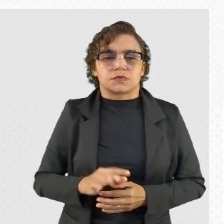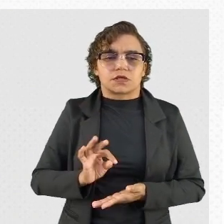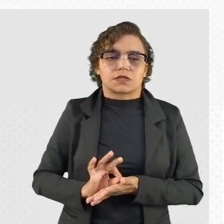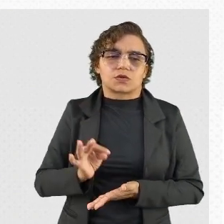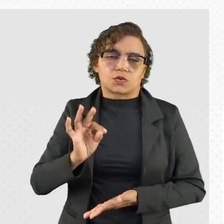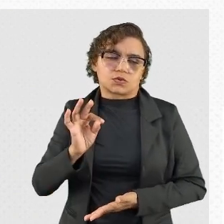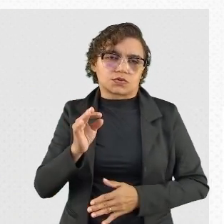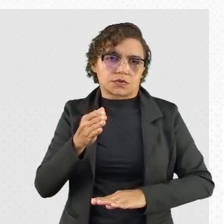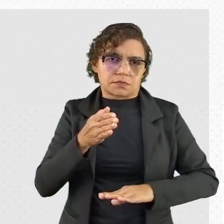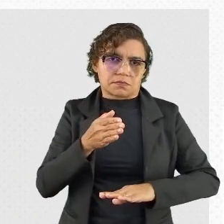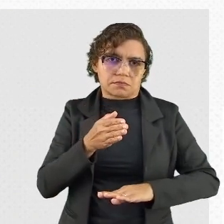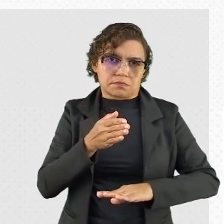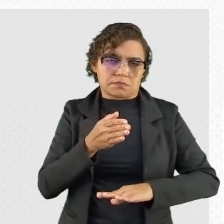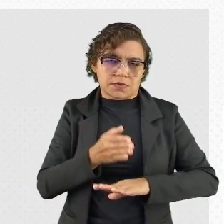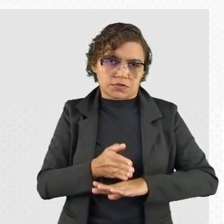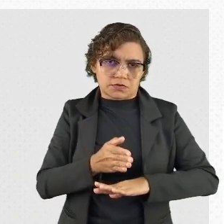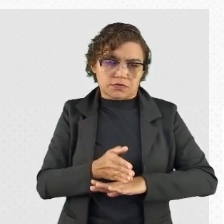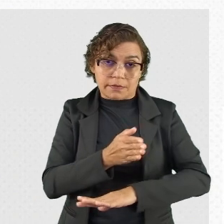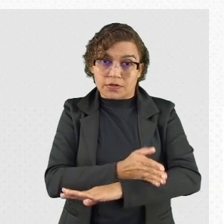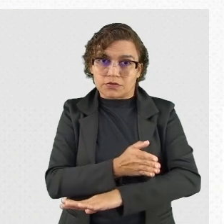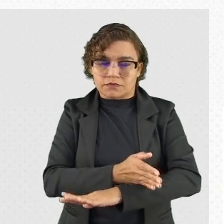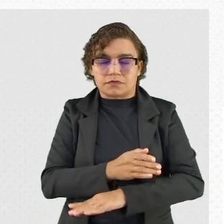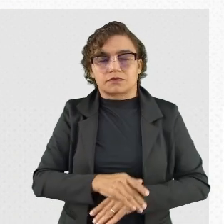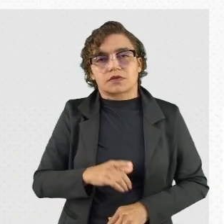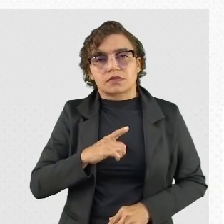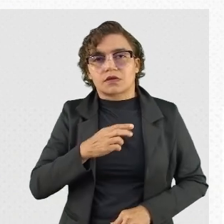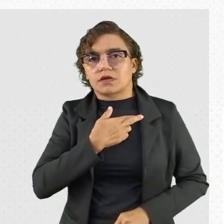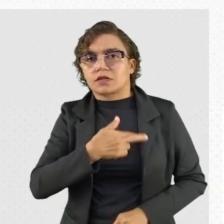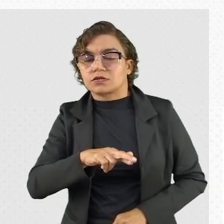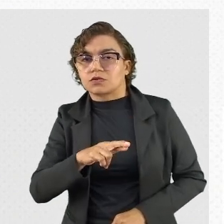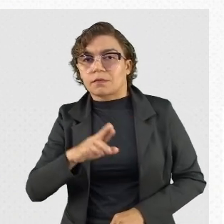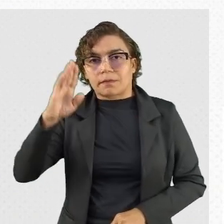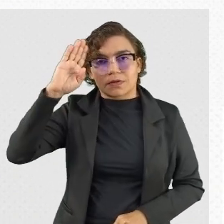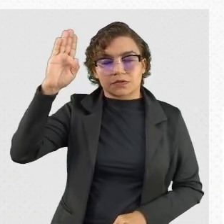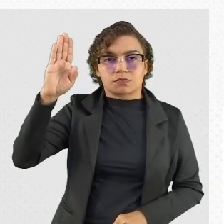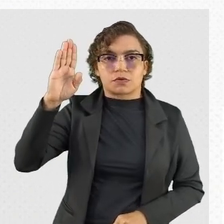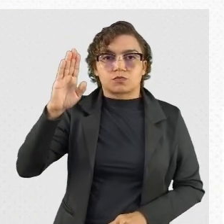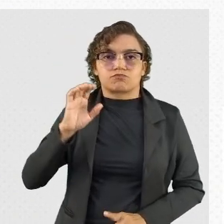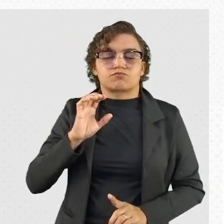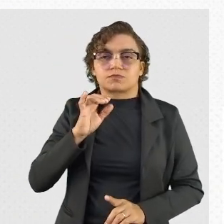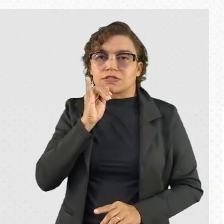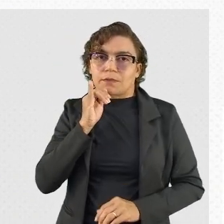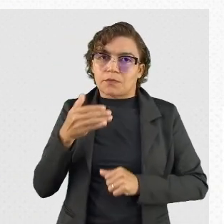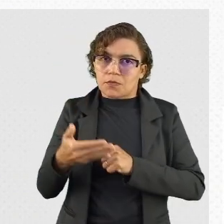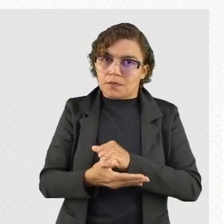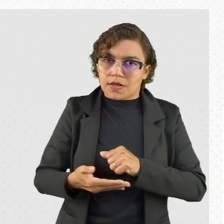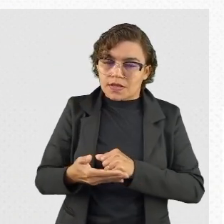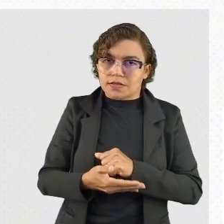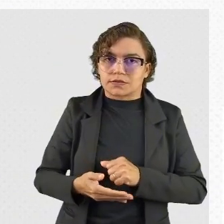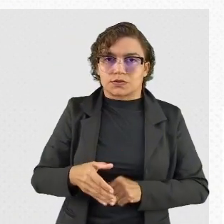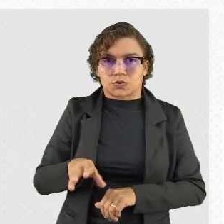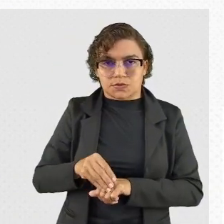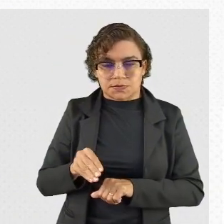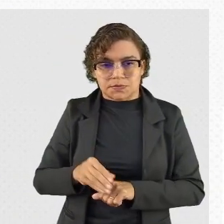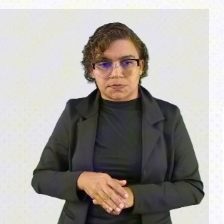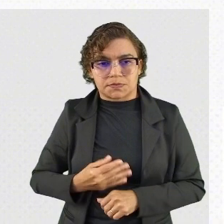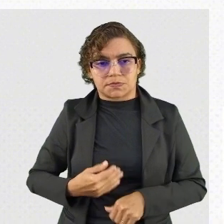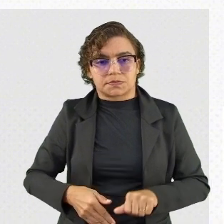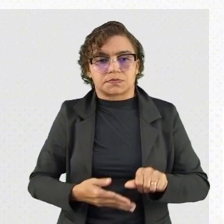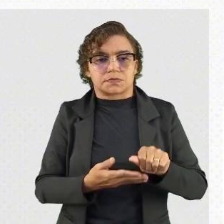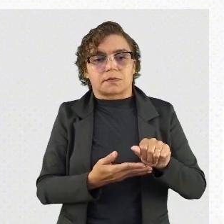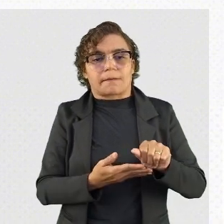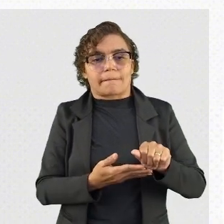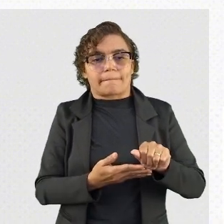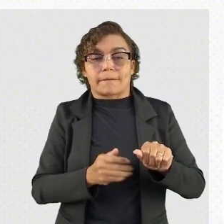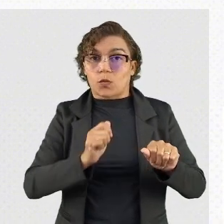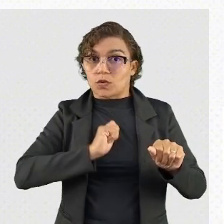teologia medieval? Tendo como a religião como principal fonte de conhecimento. Letra A. O